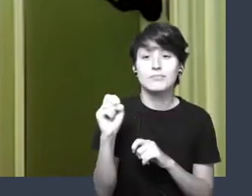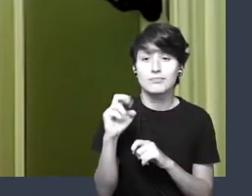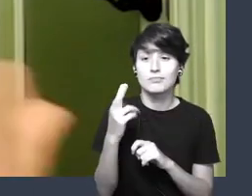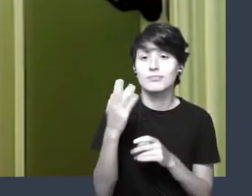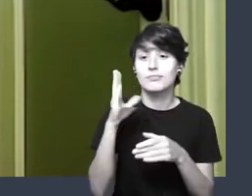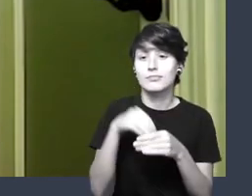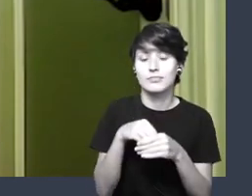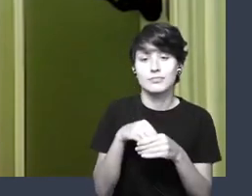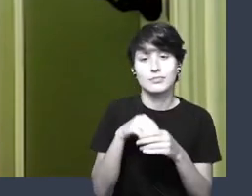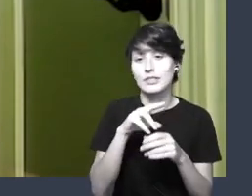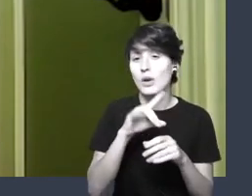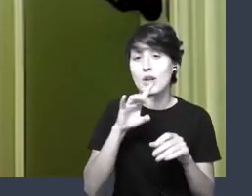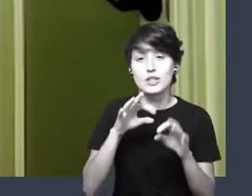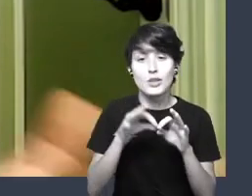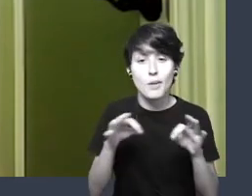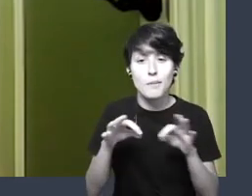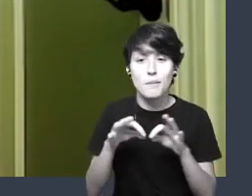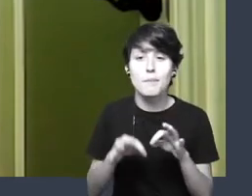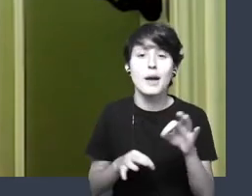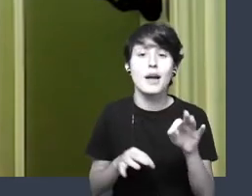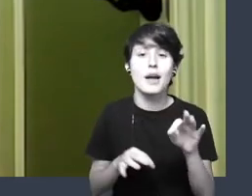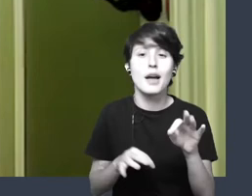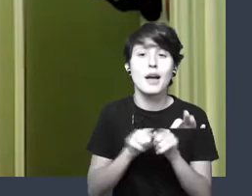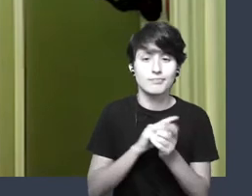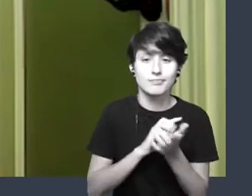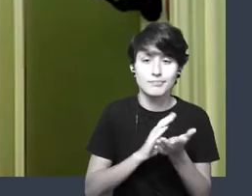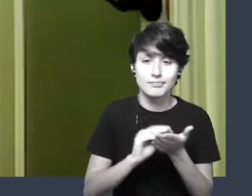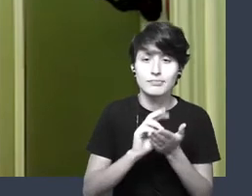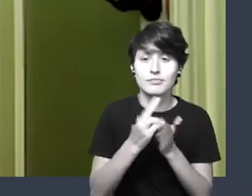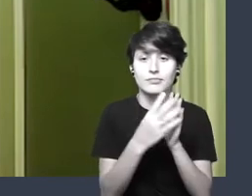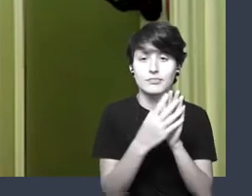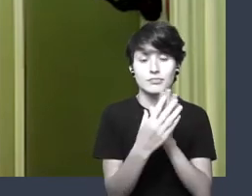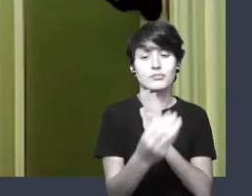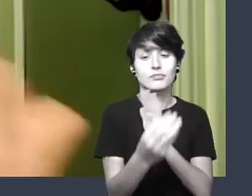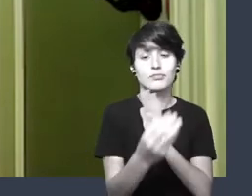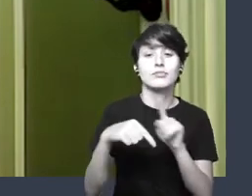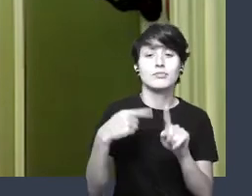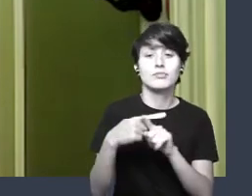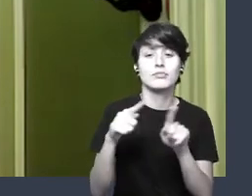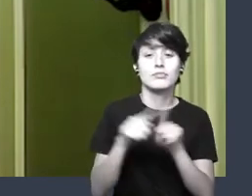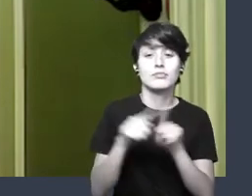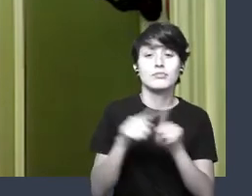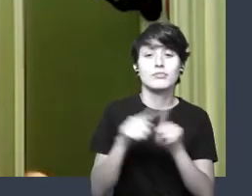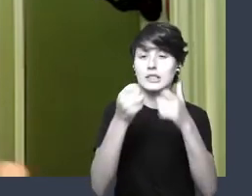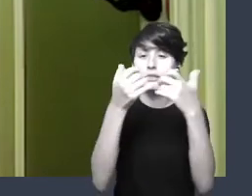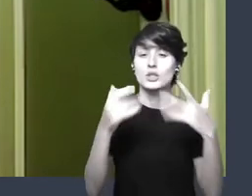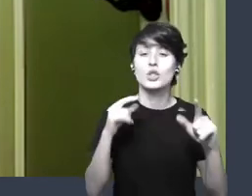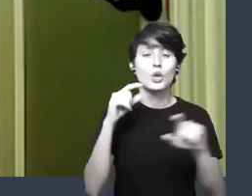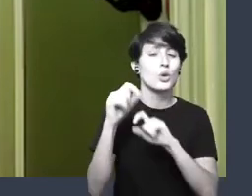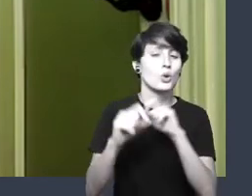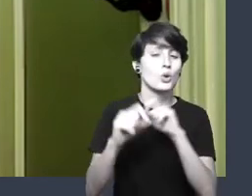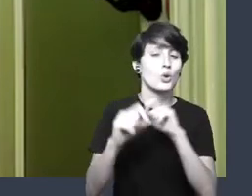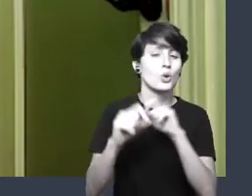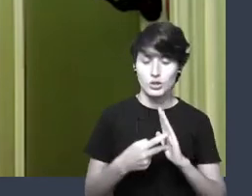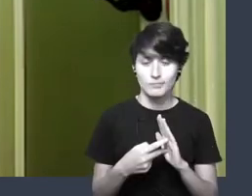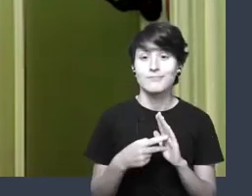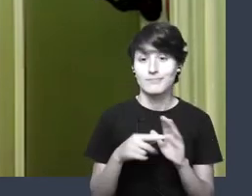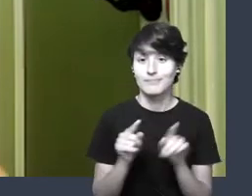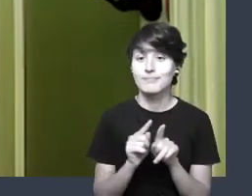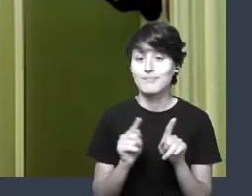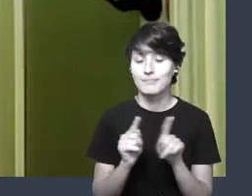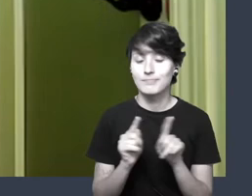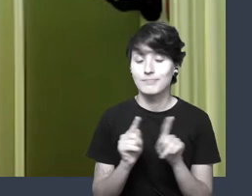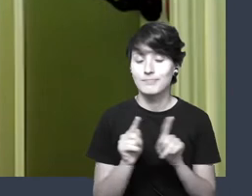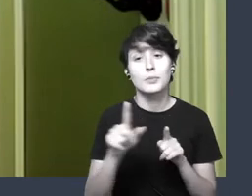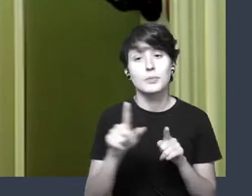só métricas de fairness para os dados e para os modelos, assim como as explicações, o que são essas métricas, né? E também inclui algoritmos